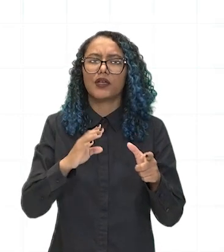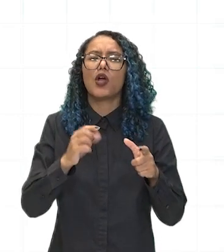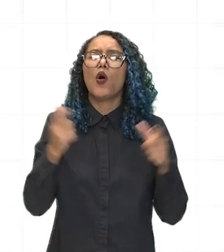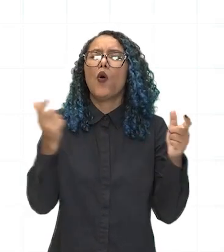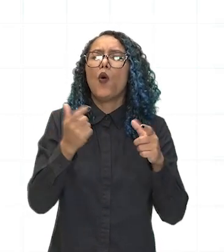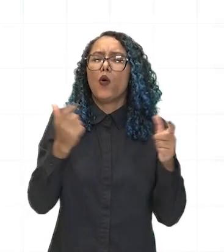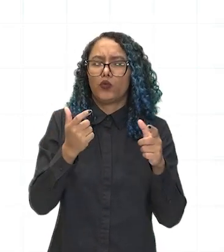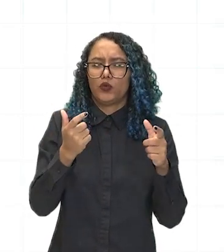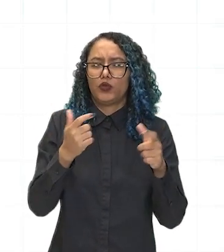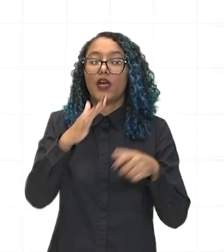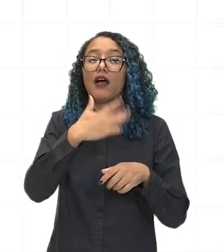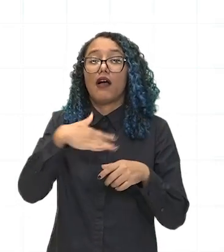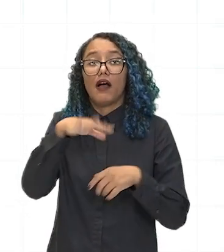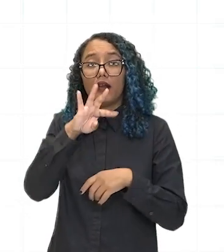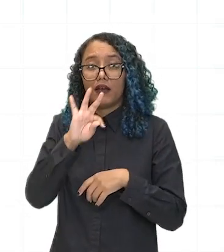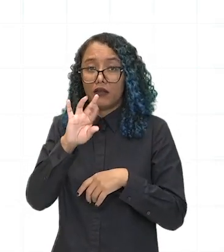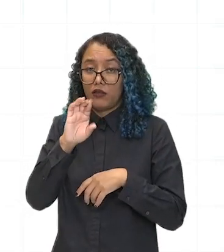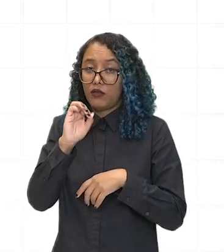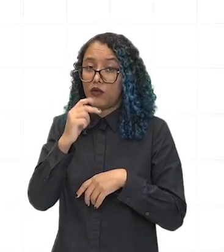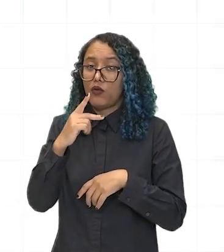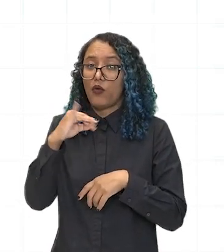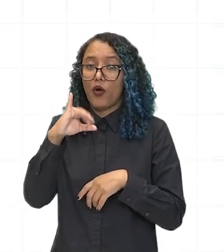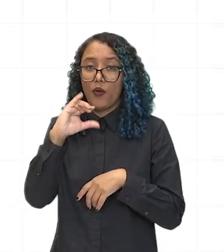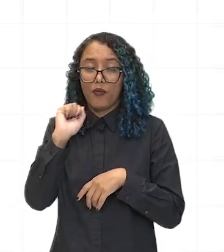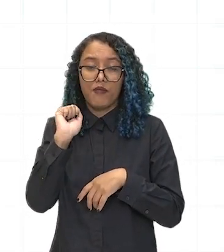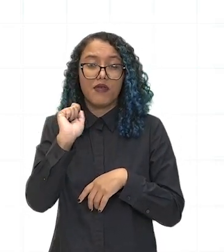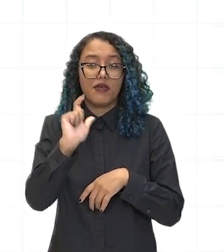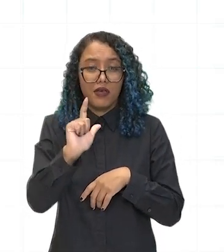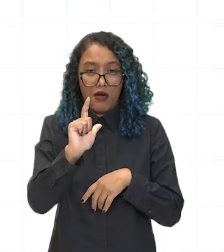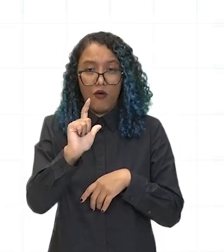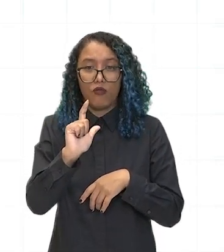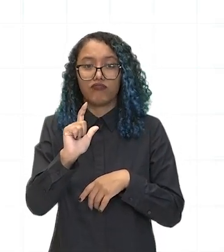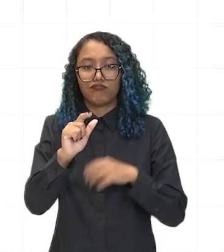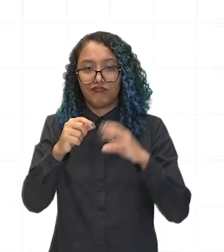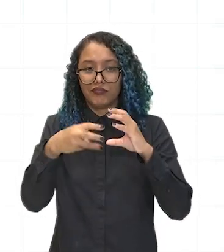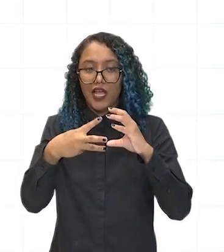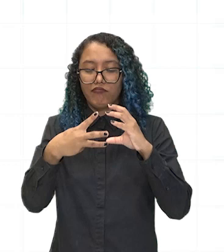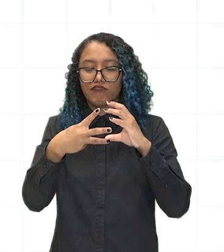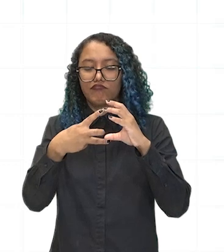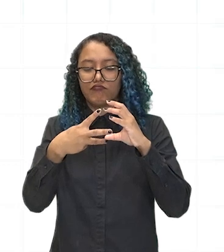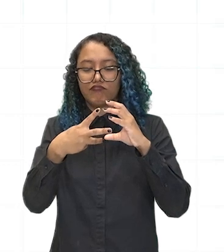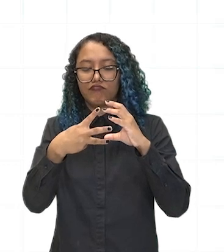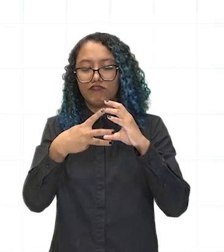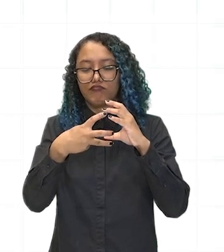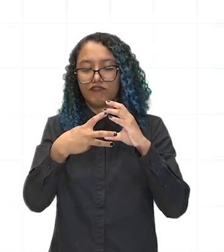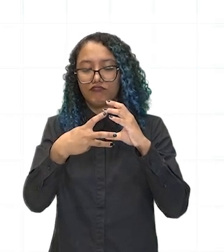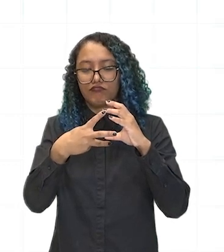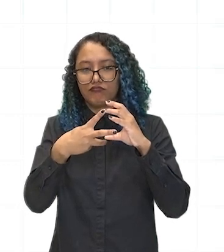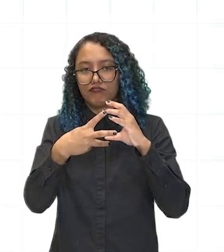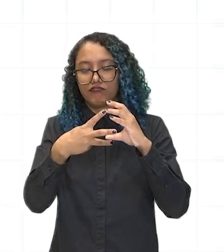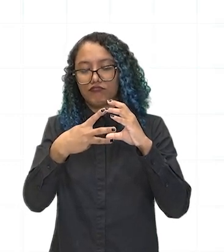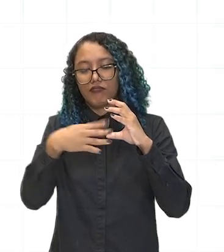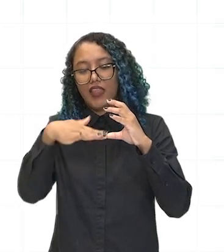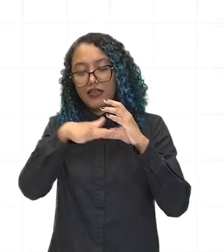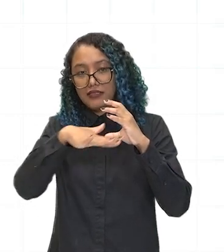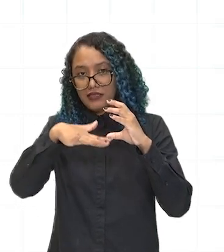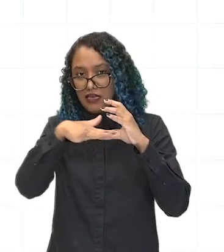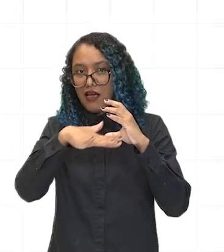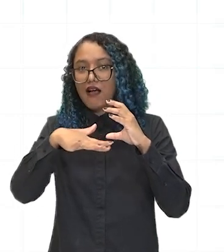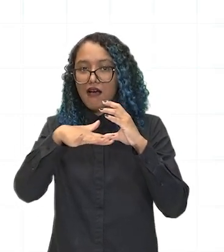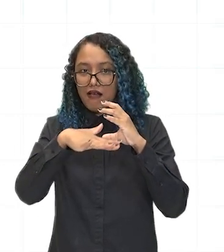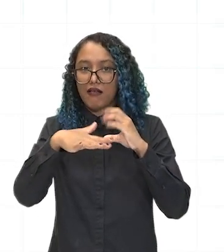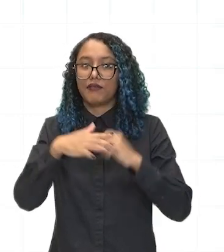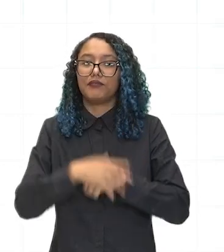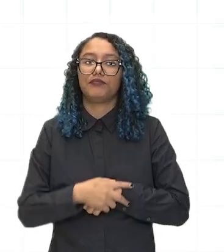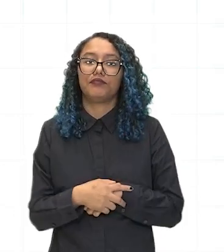zona tropical, que se localiza entre os trópicos de Câncer e Capricórnio. Uma